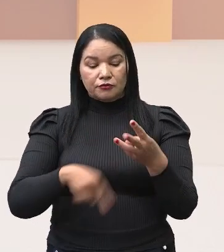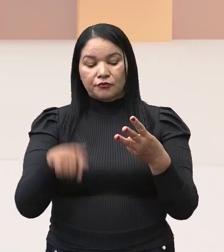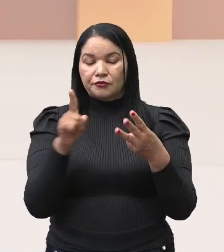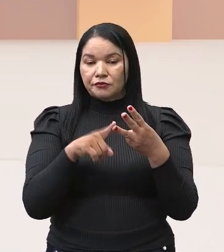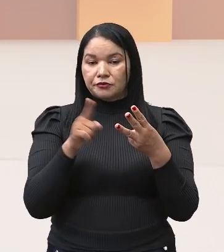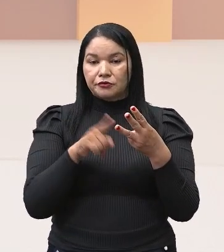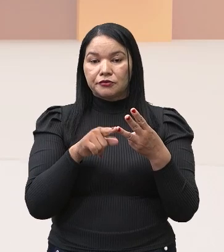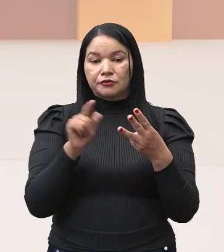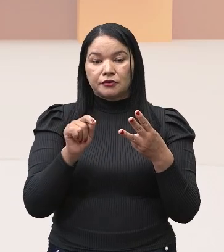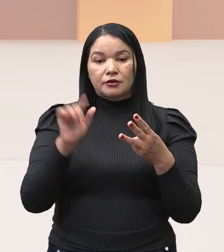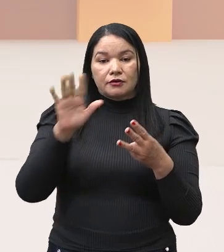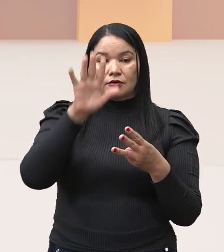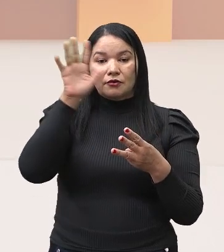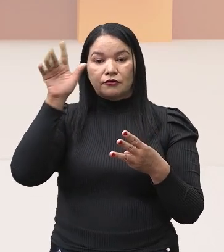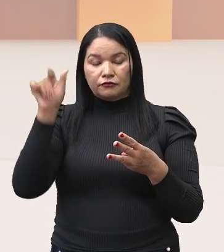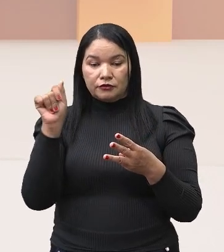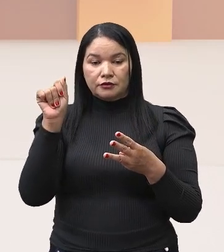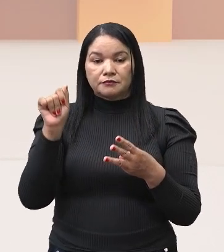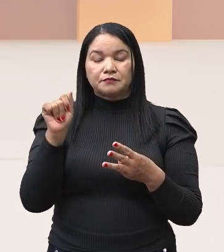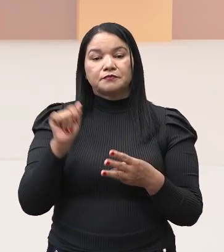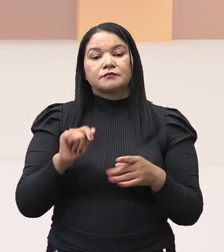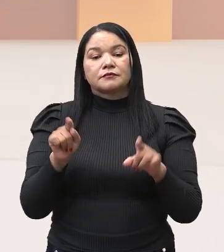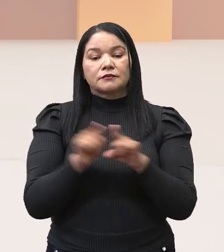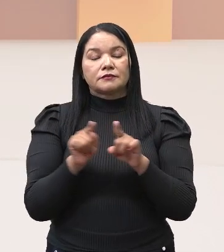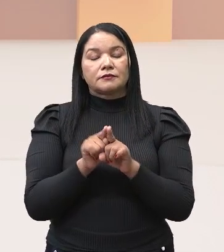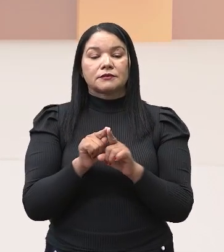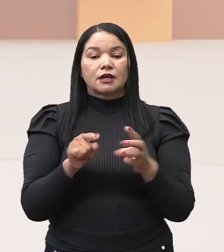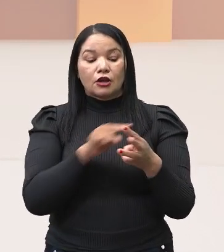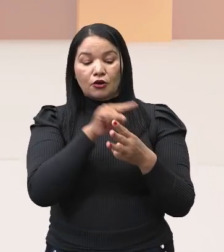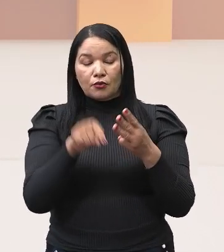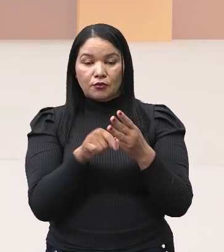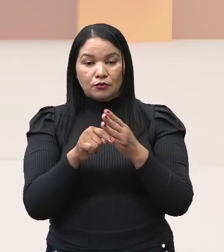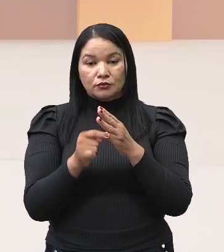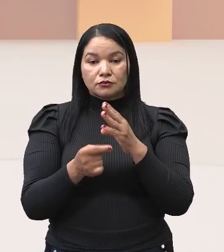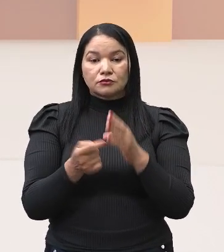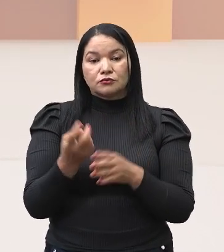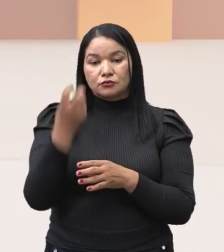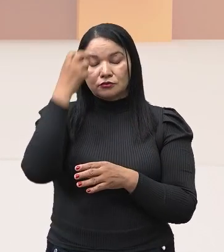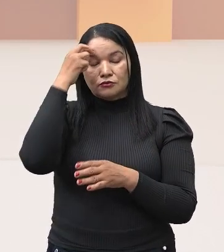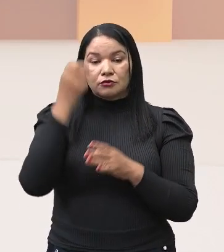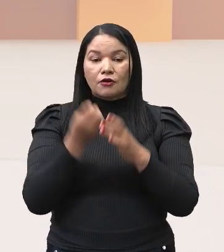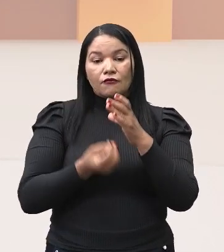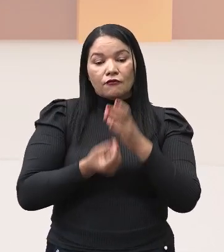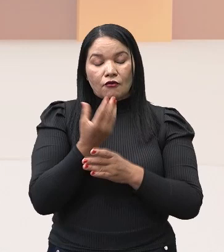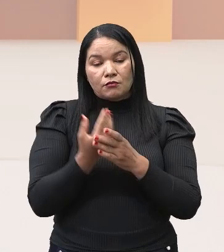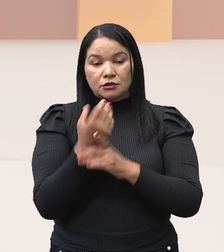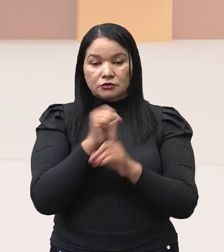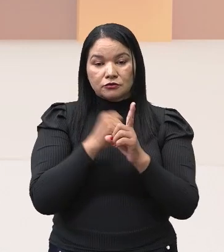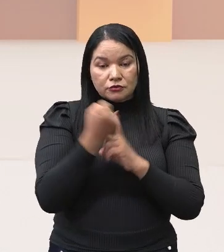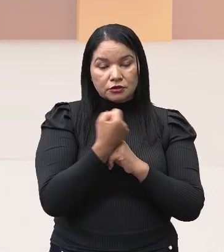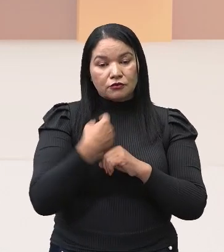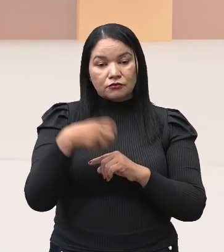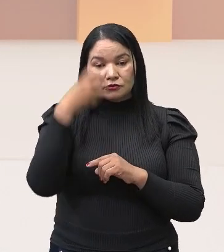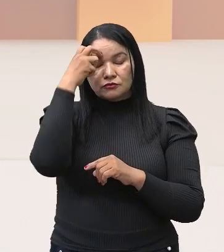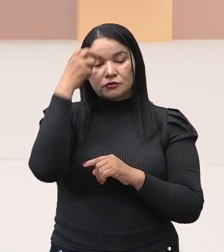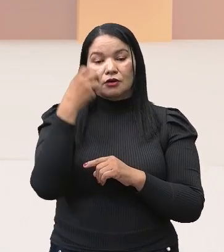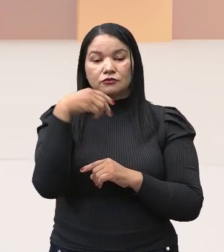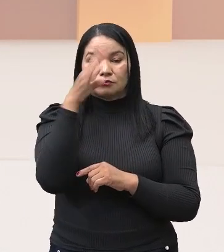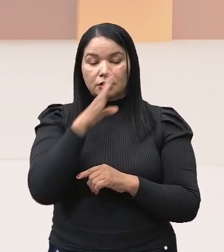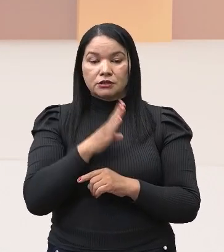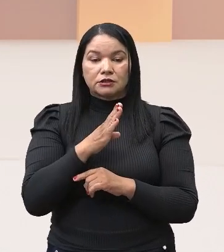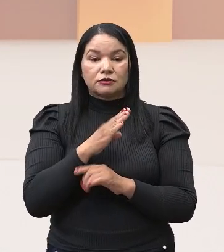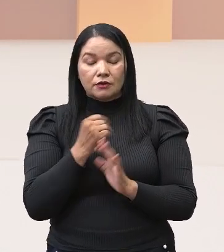finalmente, a africana. Então, a cultura do Brasil, a formação social e cultural do Brasil, ela